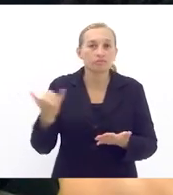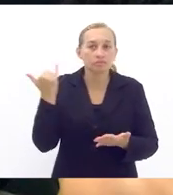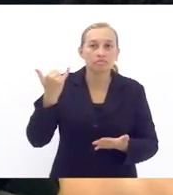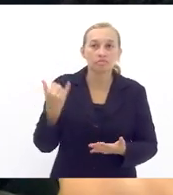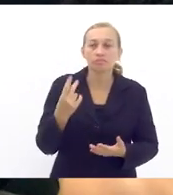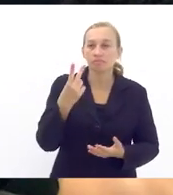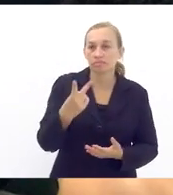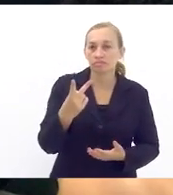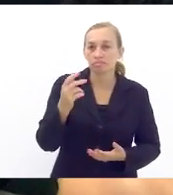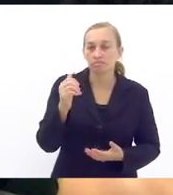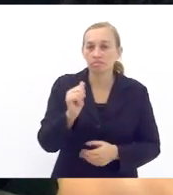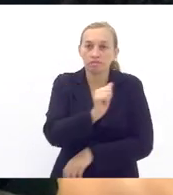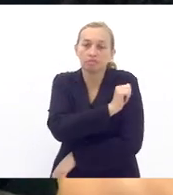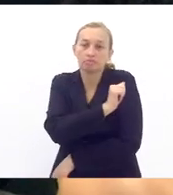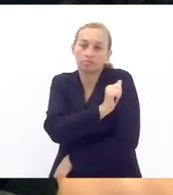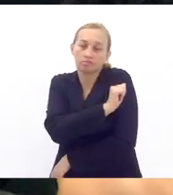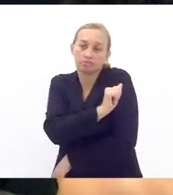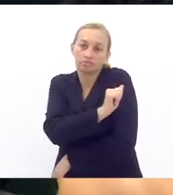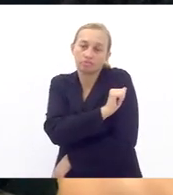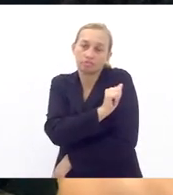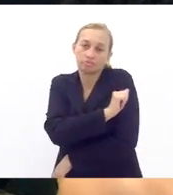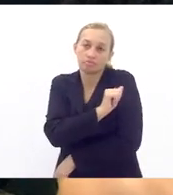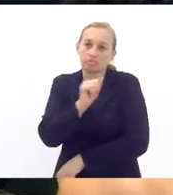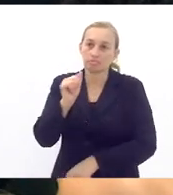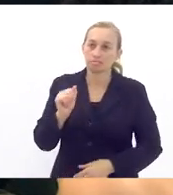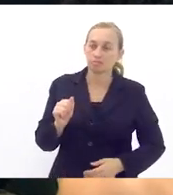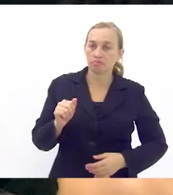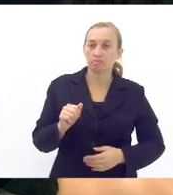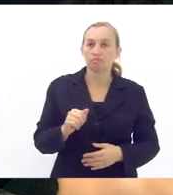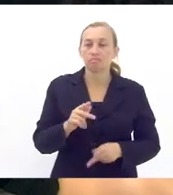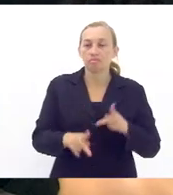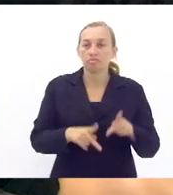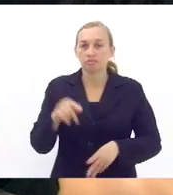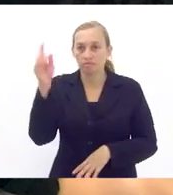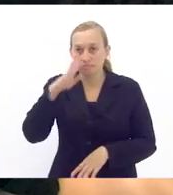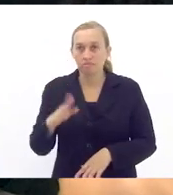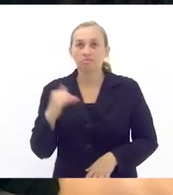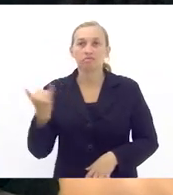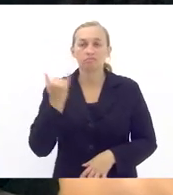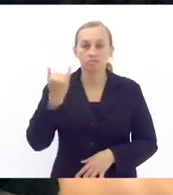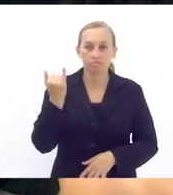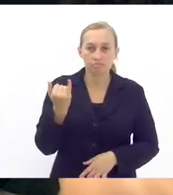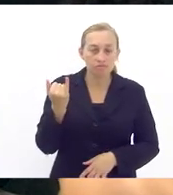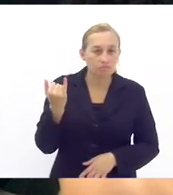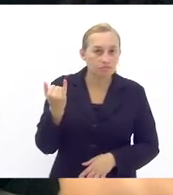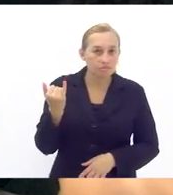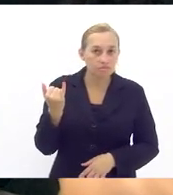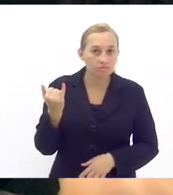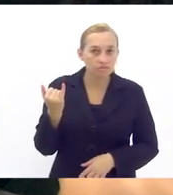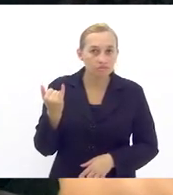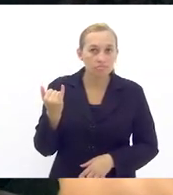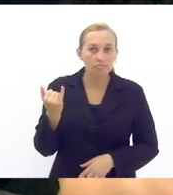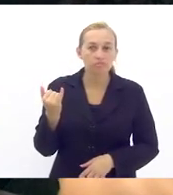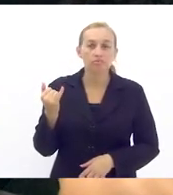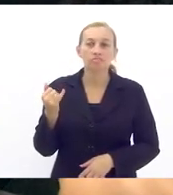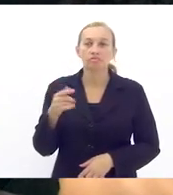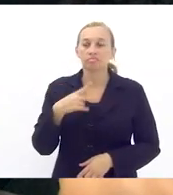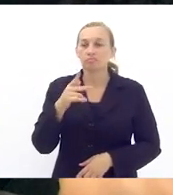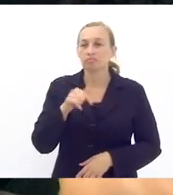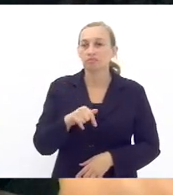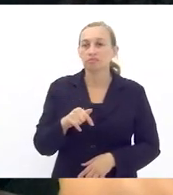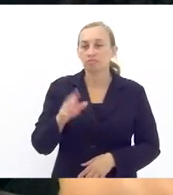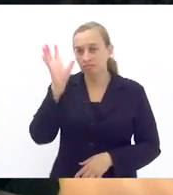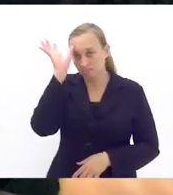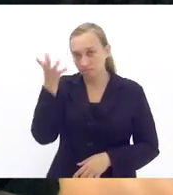da martífera mas são acervo da população Fluminense do povo brasileiro então é importante que a gente é demande aqui uma